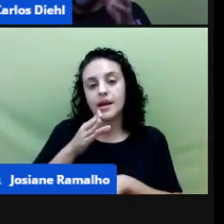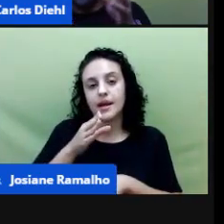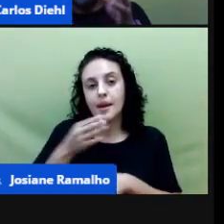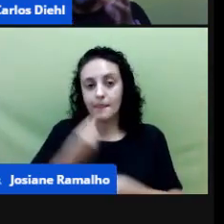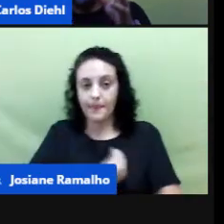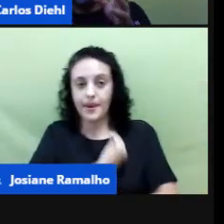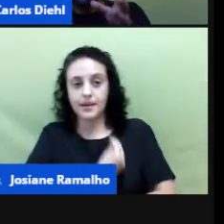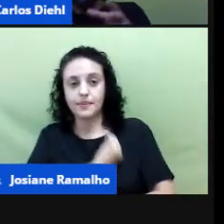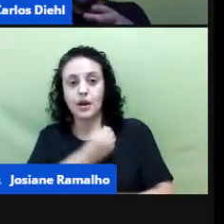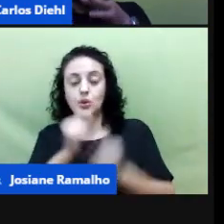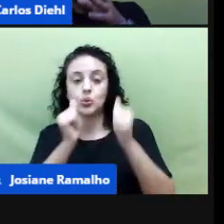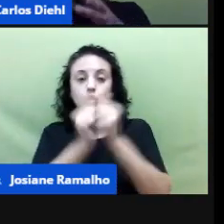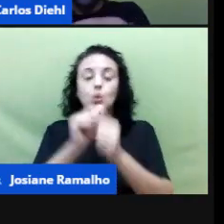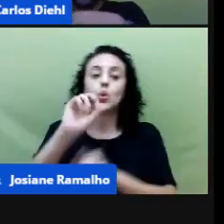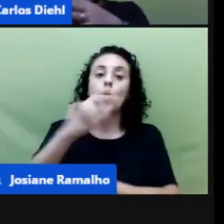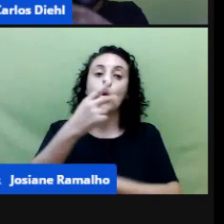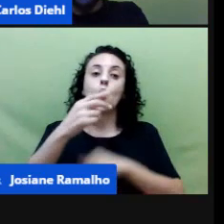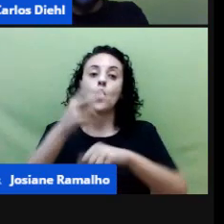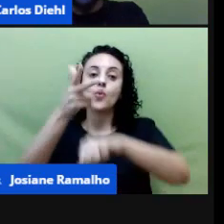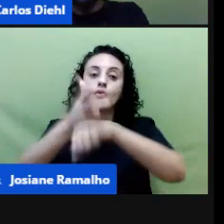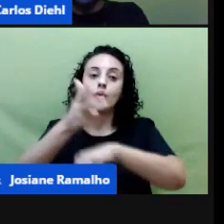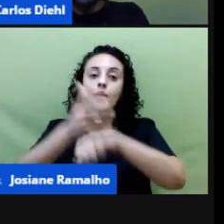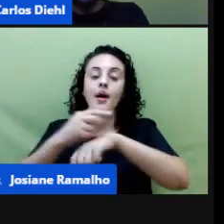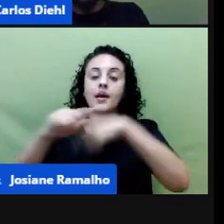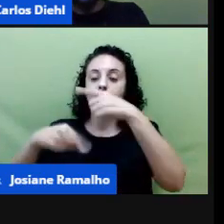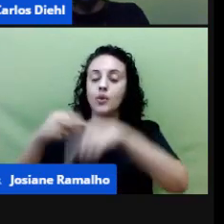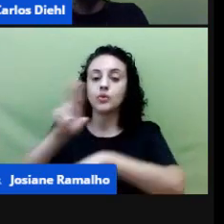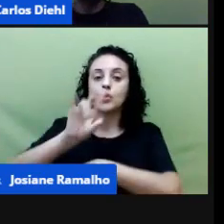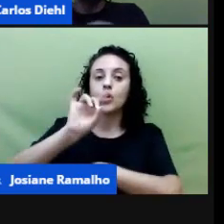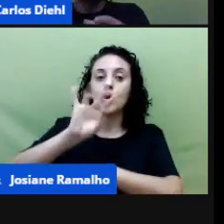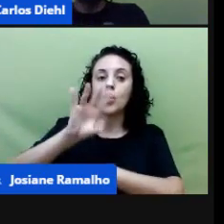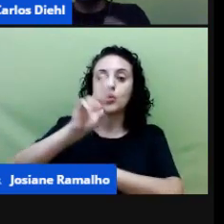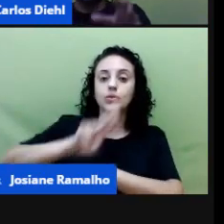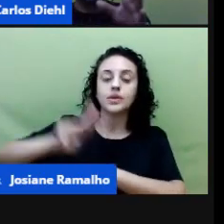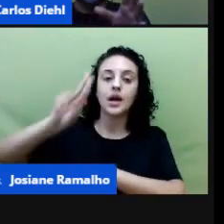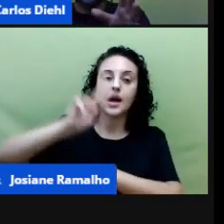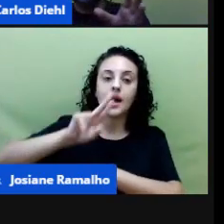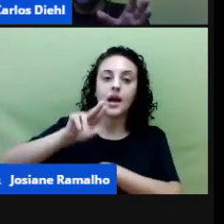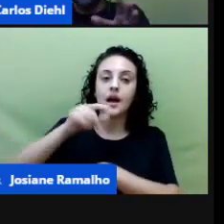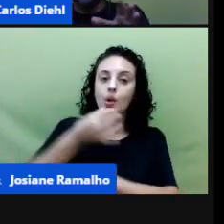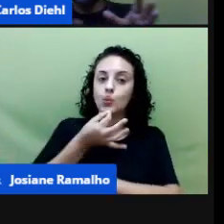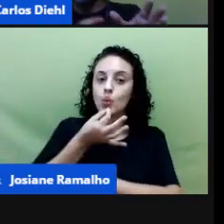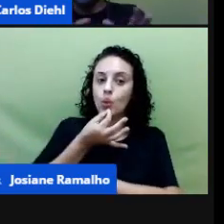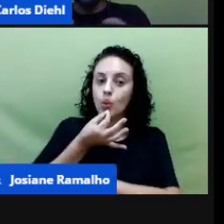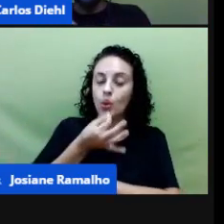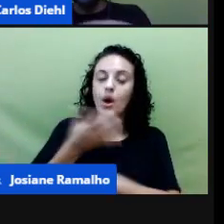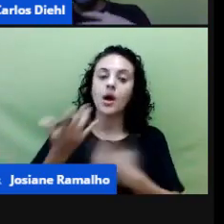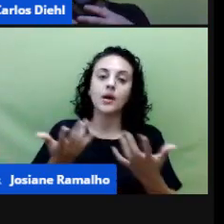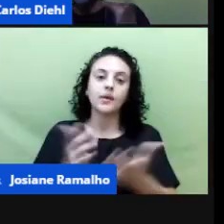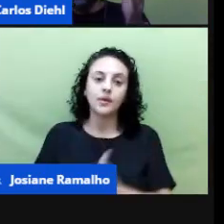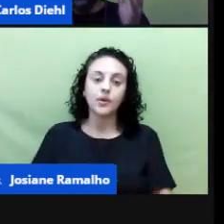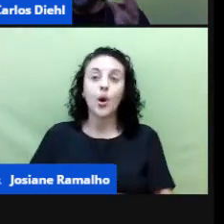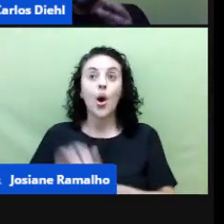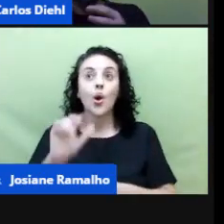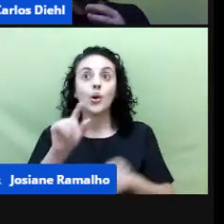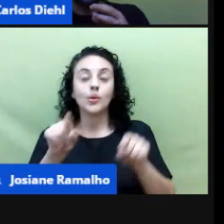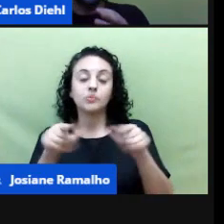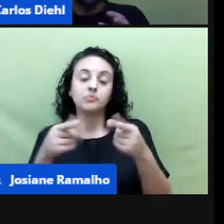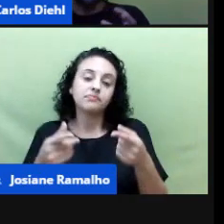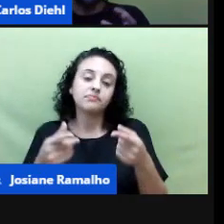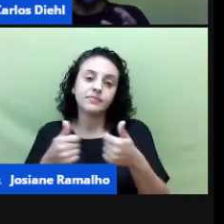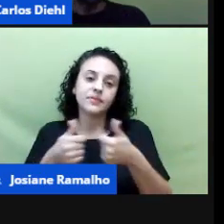gravar, filmar o médico aplicando algum medicamento, o idoso falando lá alguma coisa, deixar as